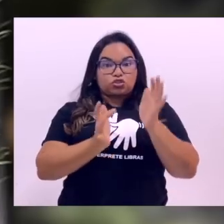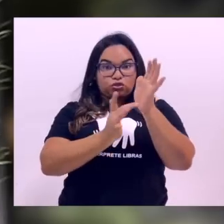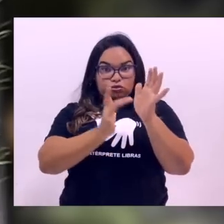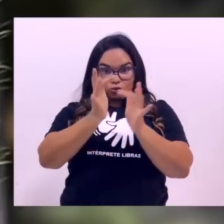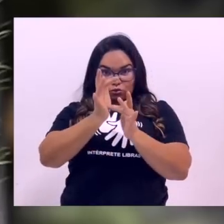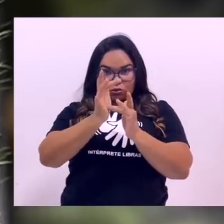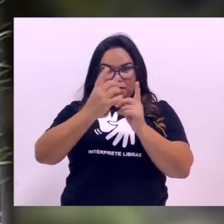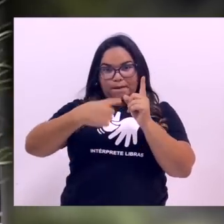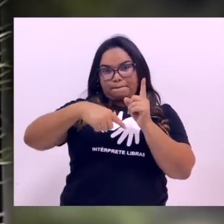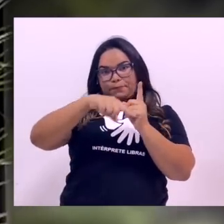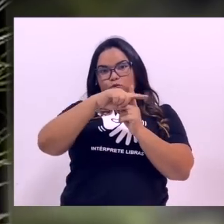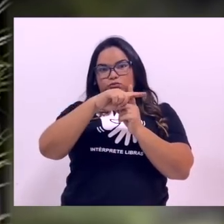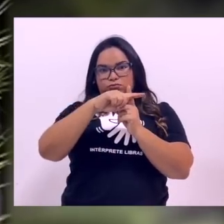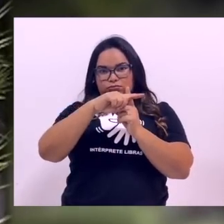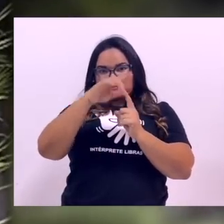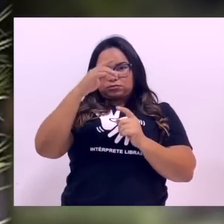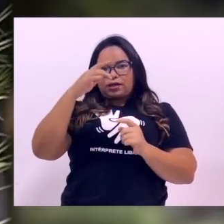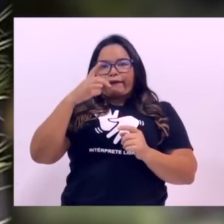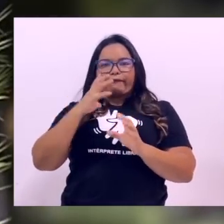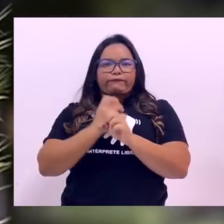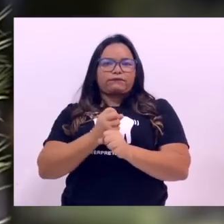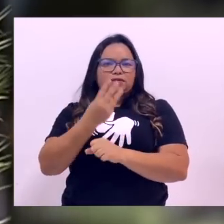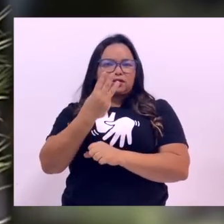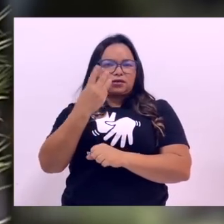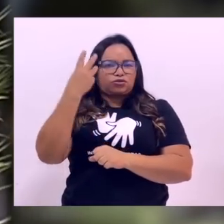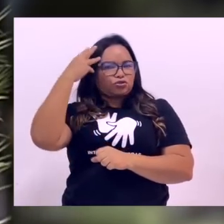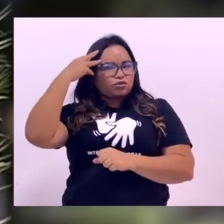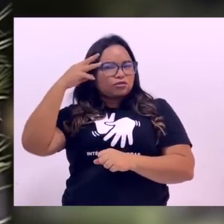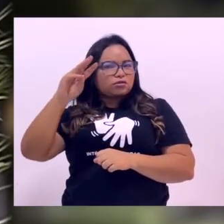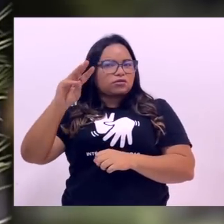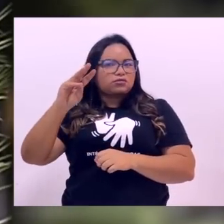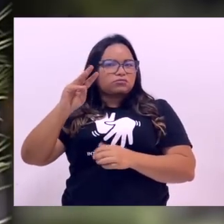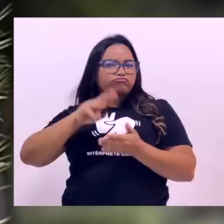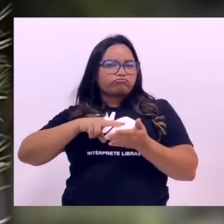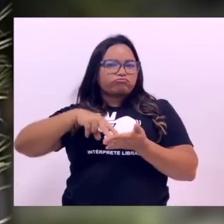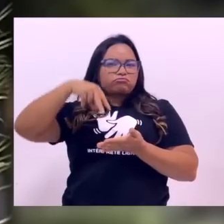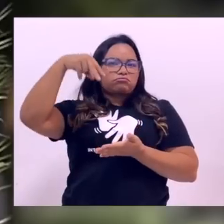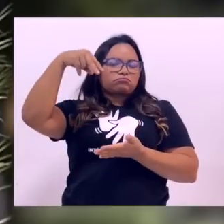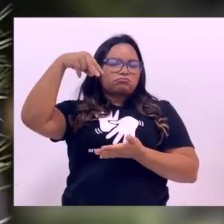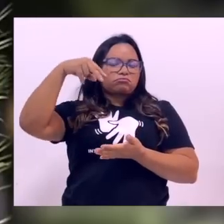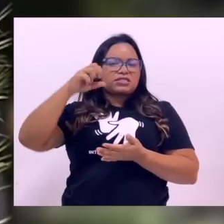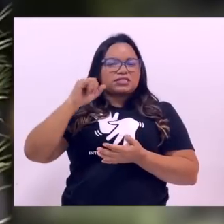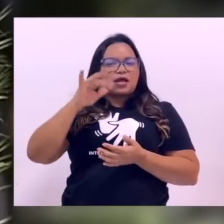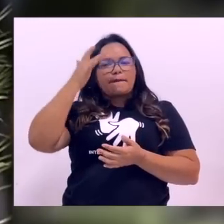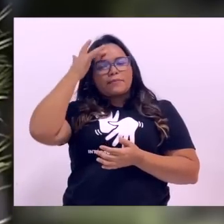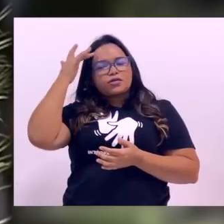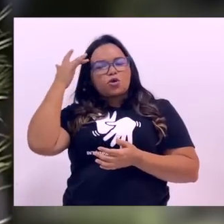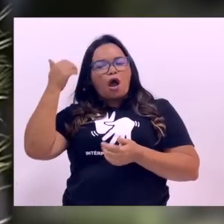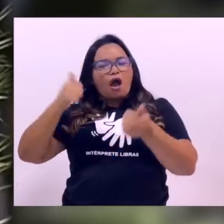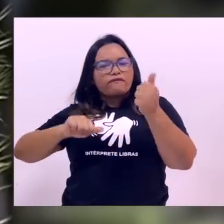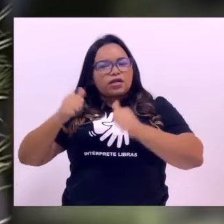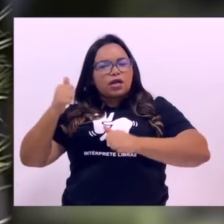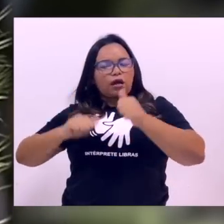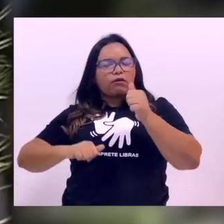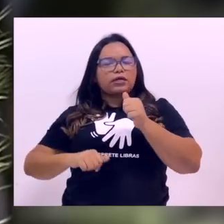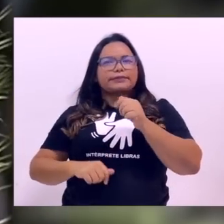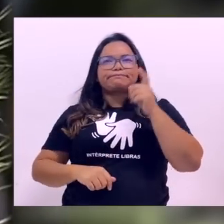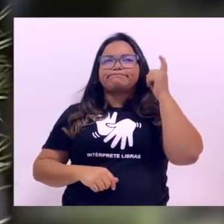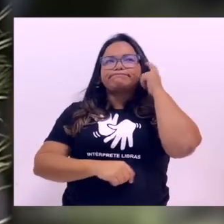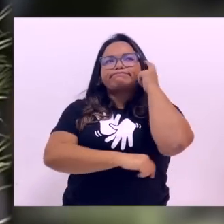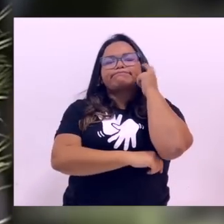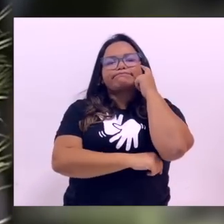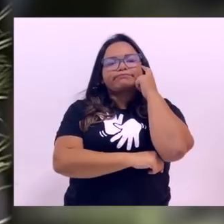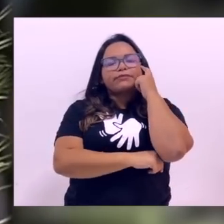exemplo, a crucifixão, 3 dias. E 3 dias, e qualquer pessoa que queira analisar